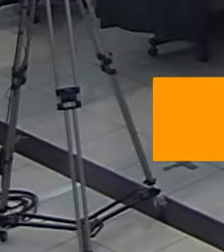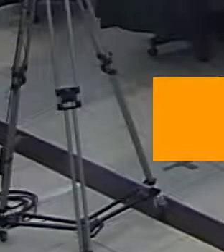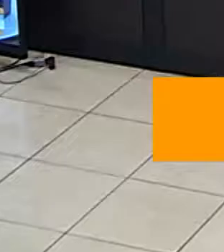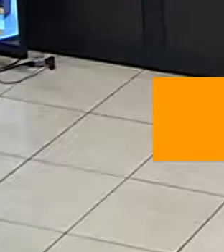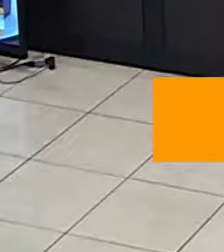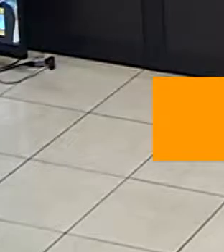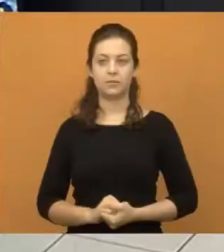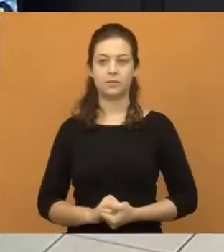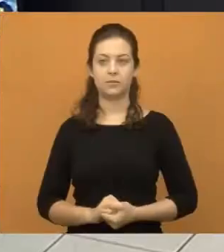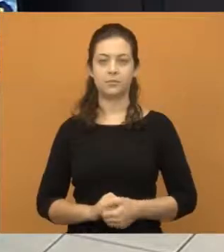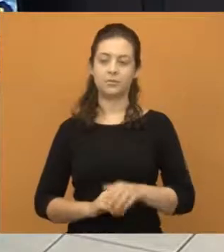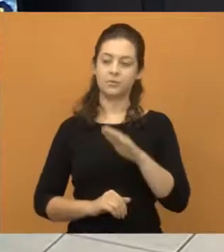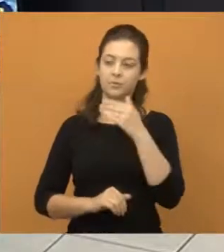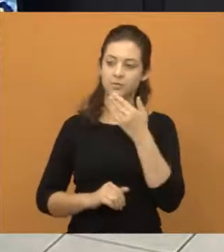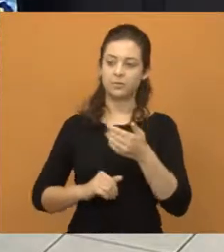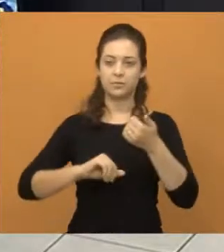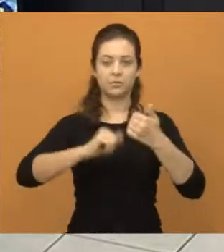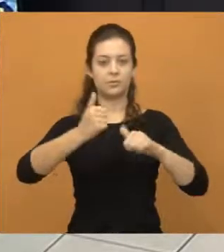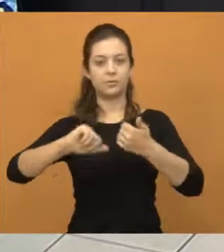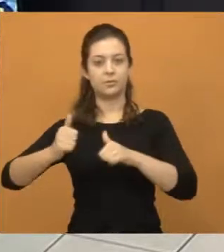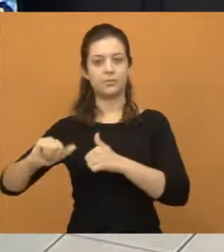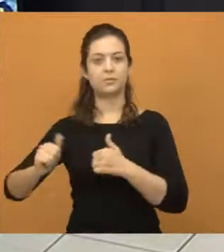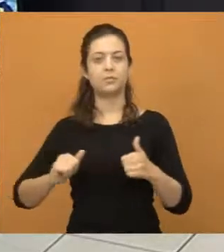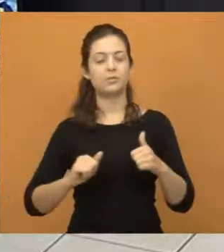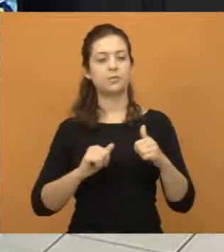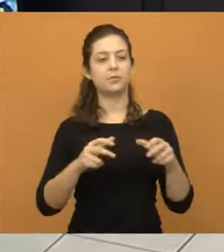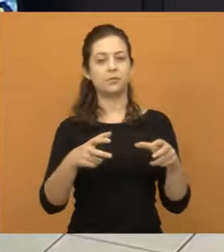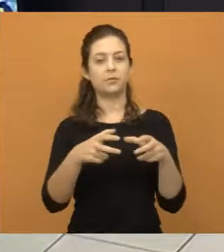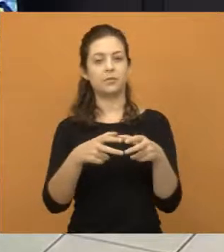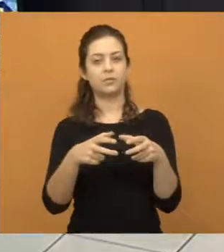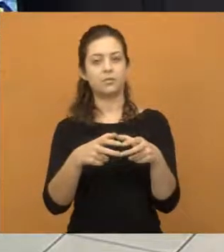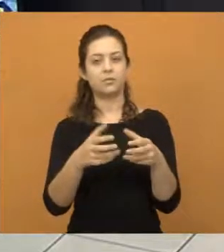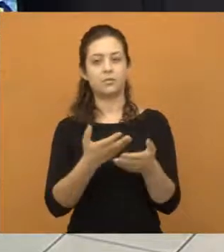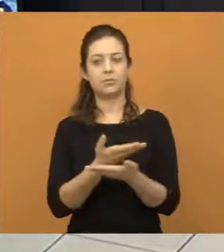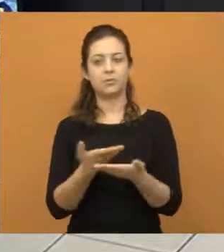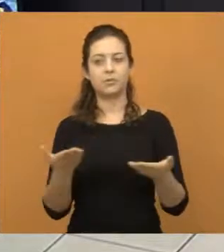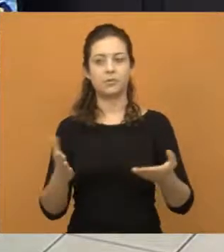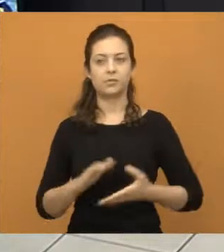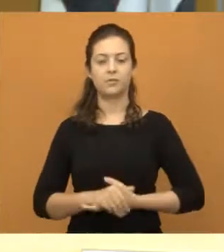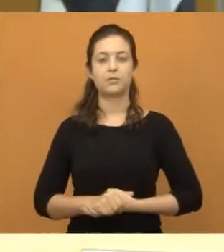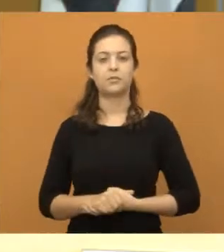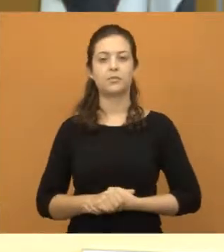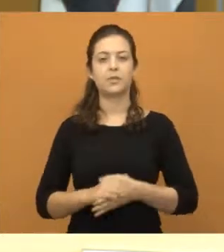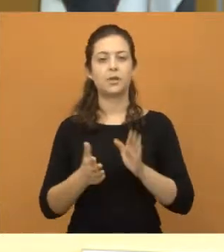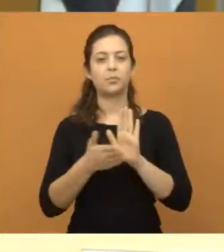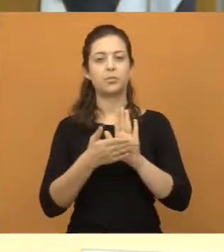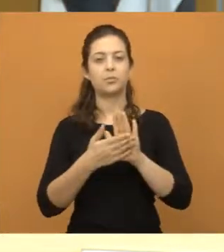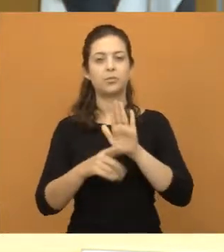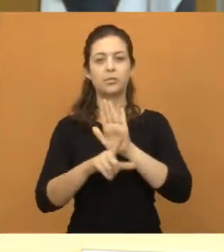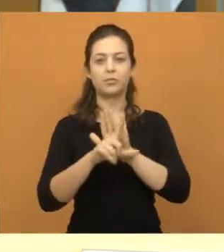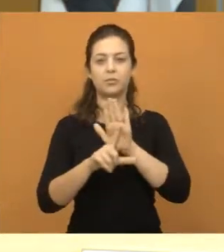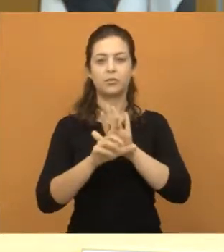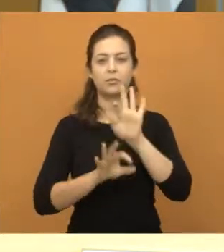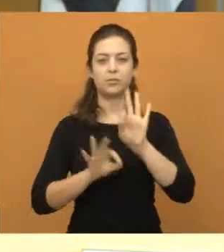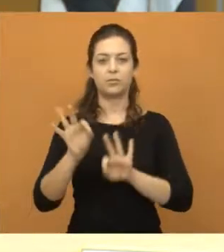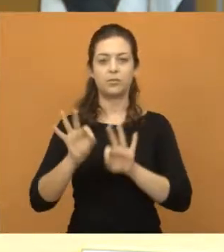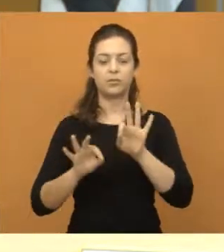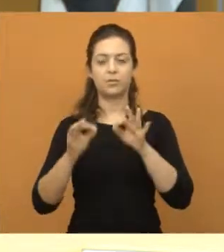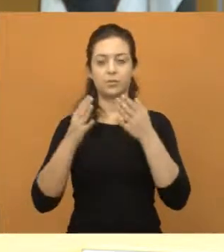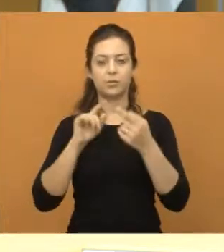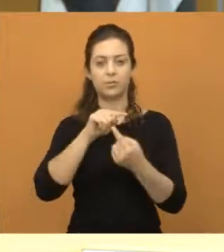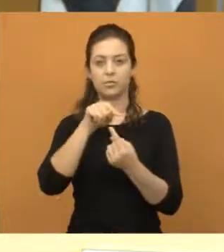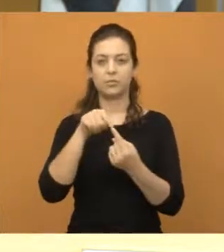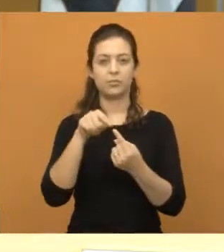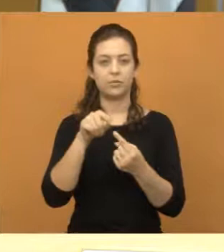Tenho a honra de submeter à análise dessa Igreja Casa Legislativa o presente projeto de lei que visa